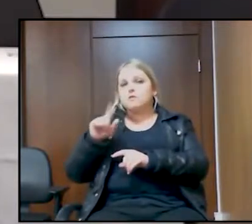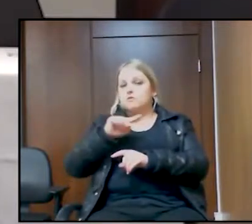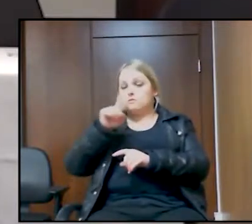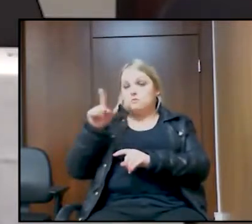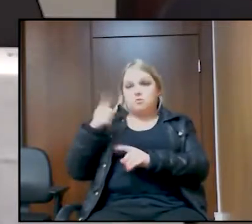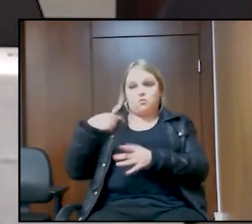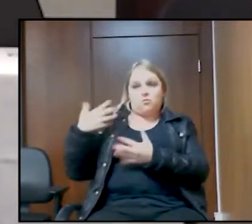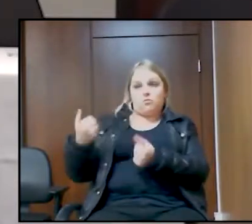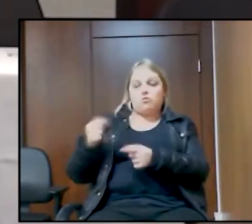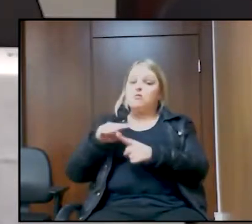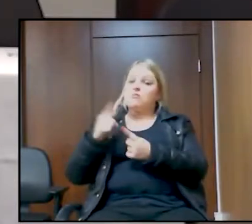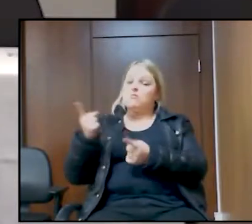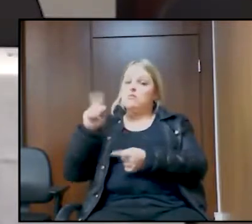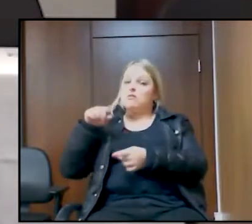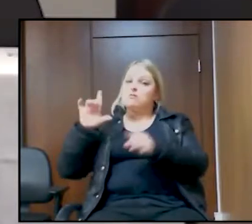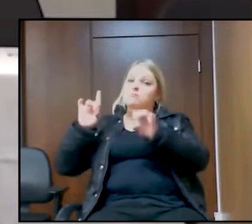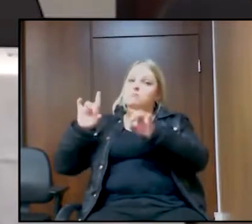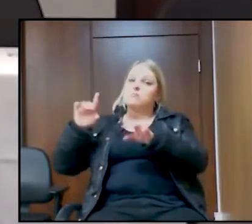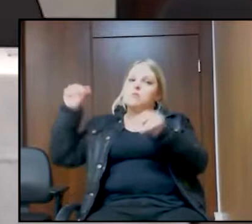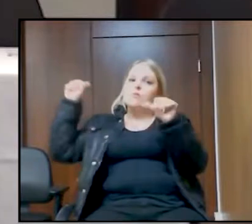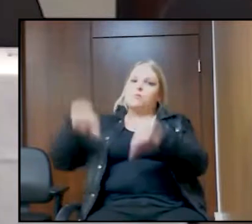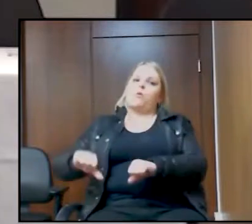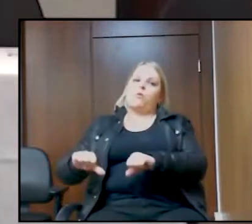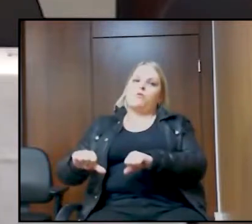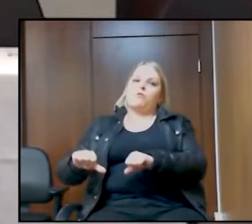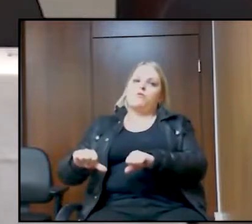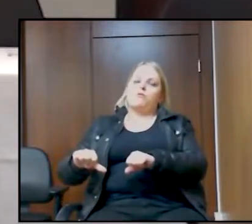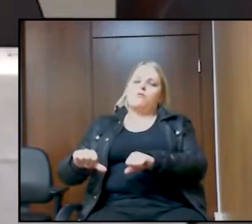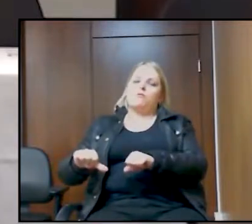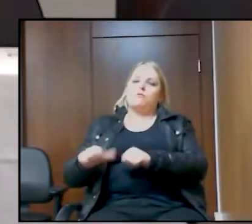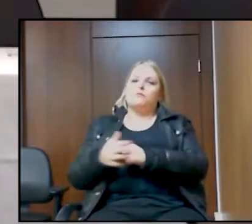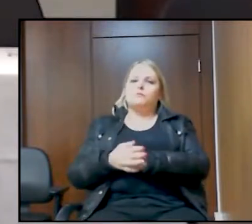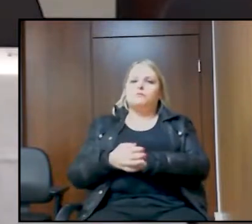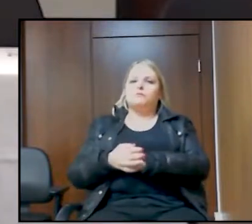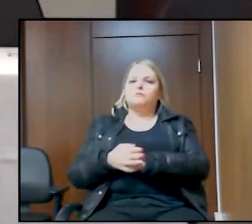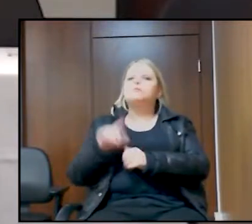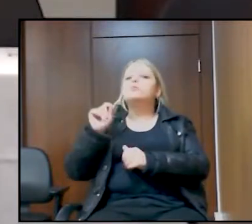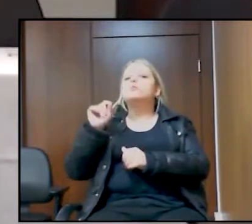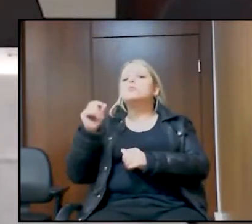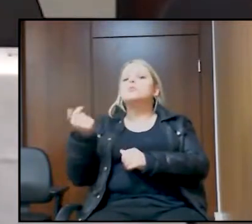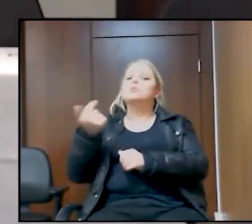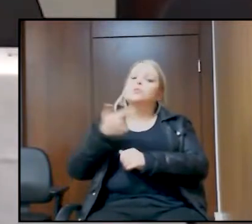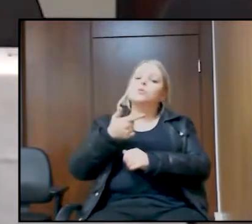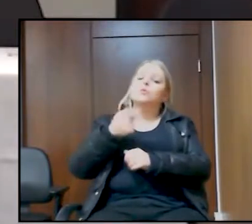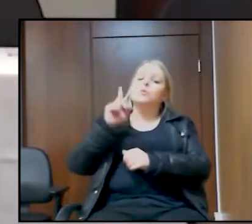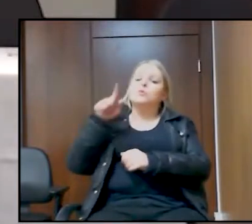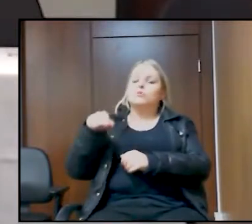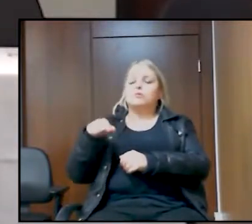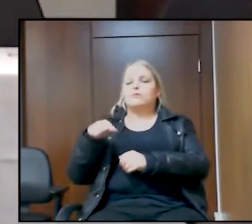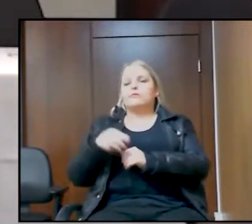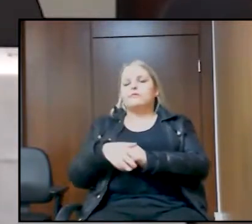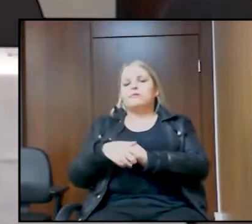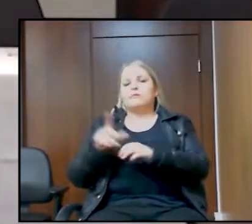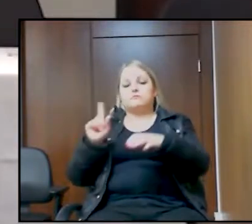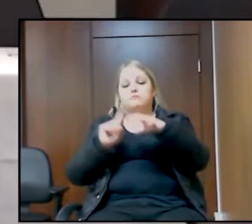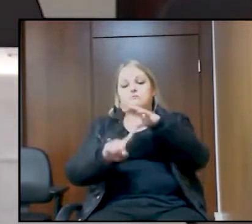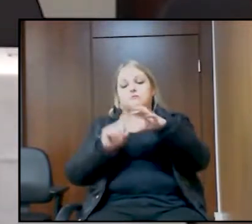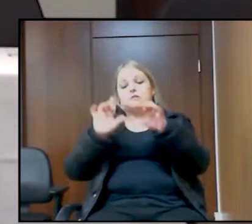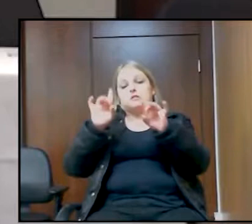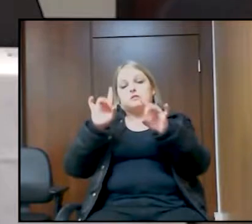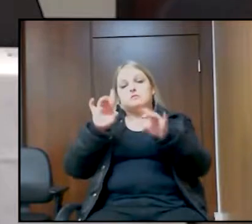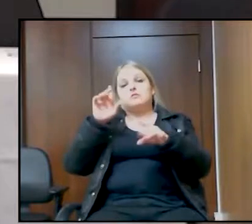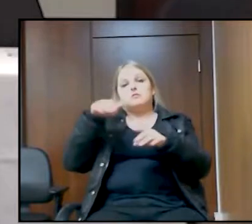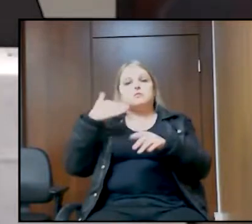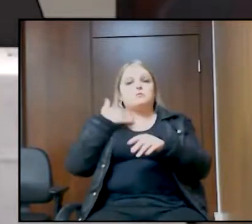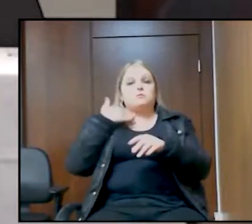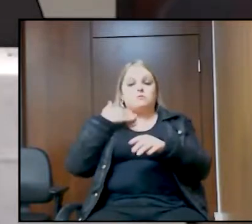é um especial pior, né, do que o cliente especial do Banco X,